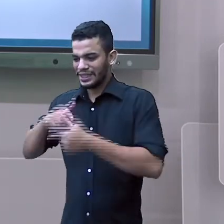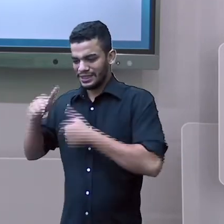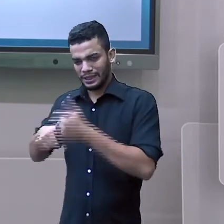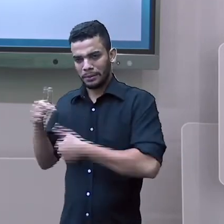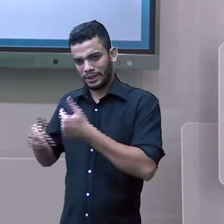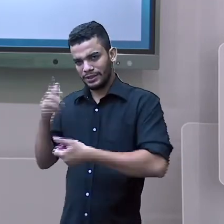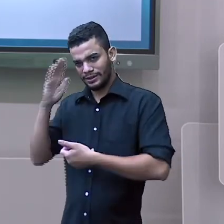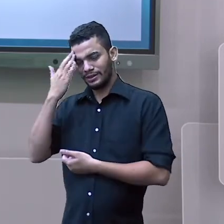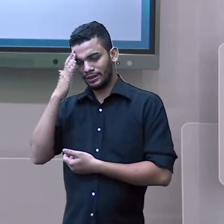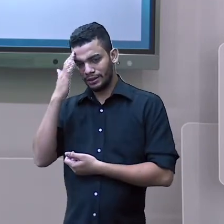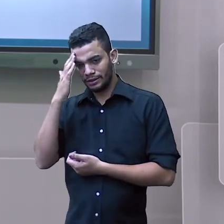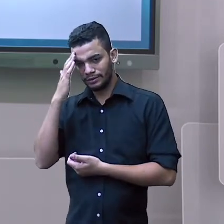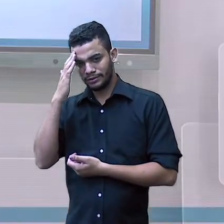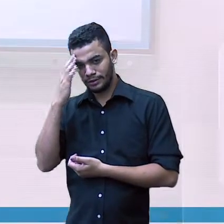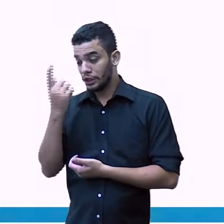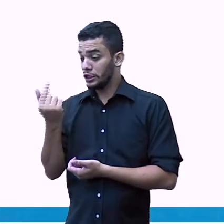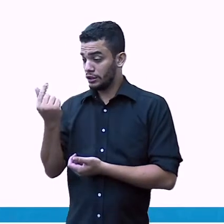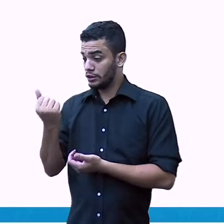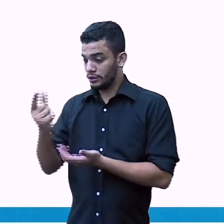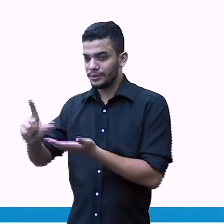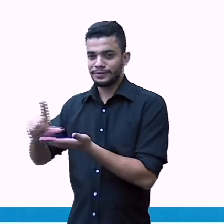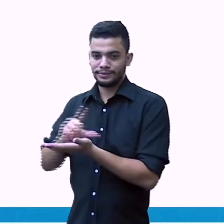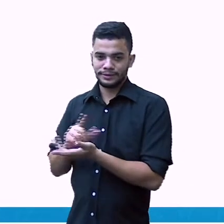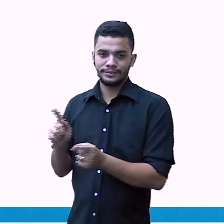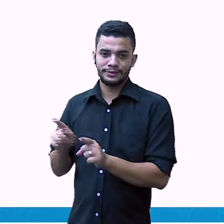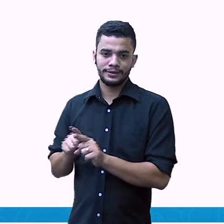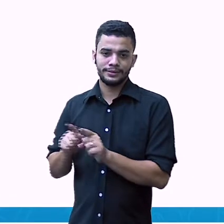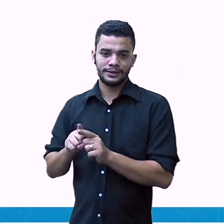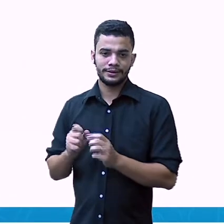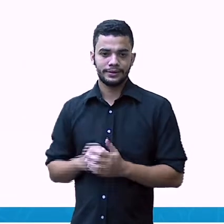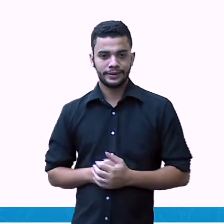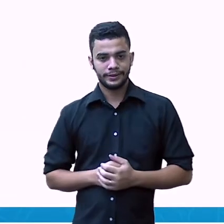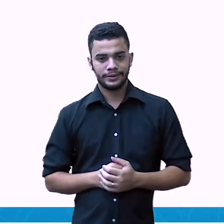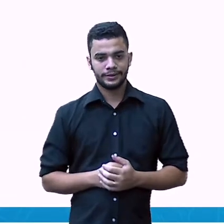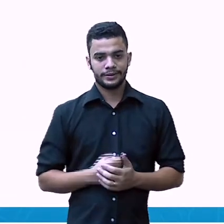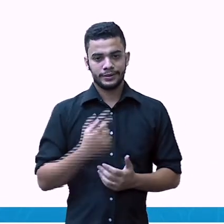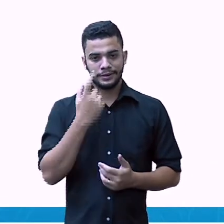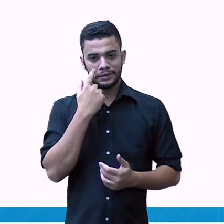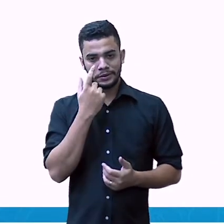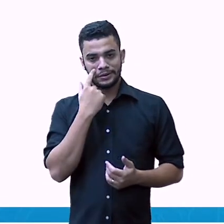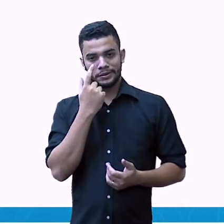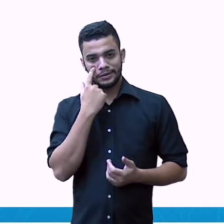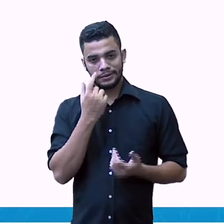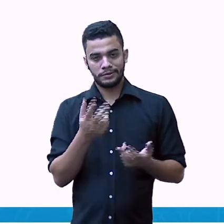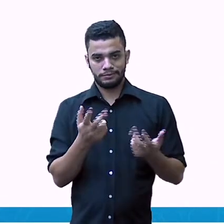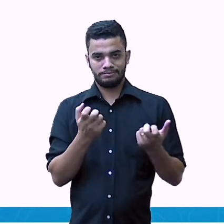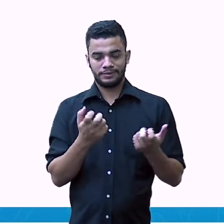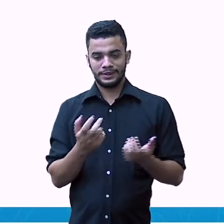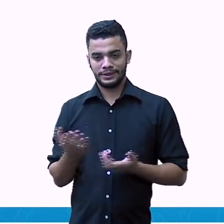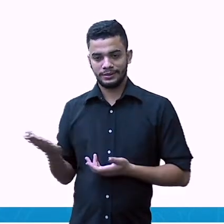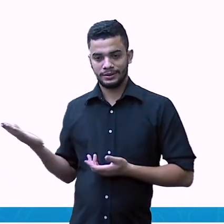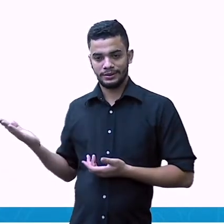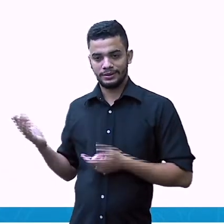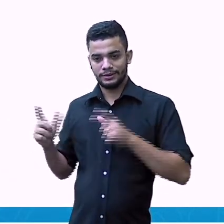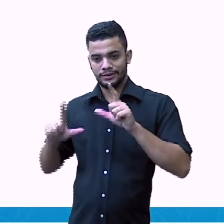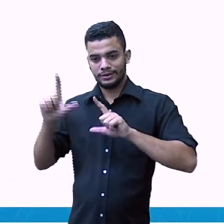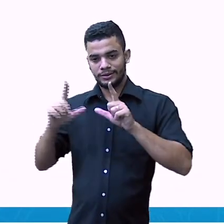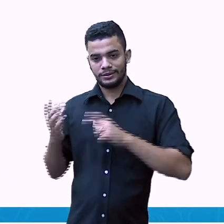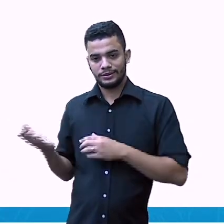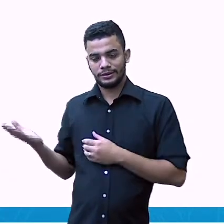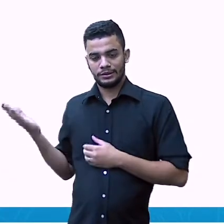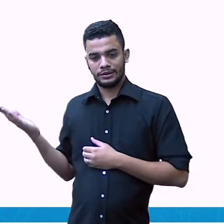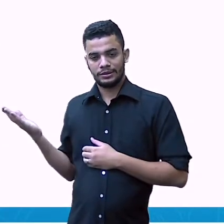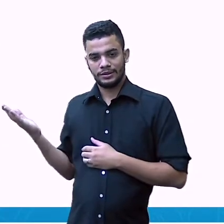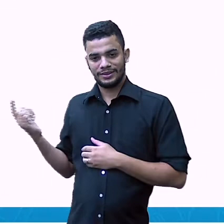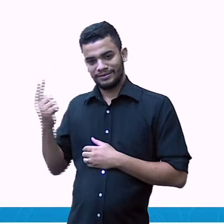Nós temos aqui retratado, olha, uma triste realidade de uma criança que está trabalhando, mas o que ela deveria estar